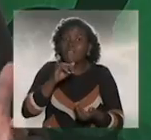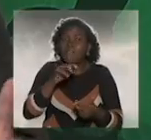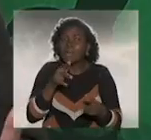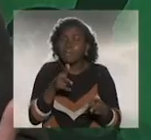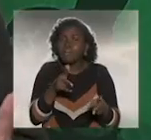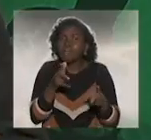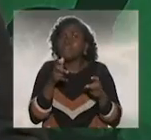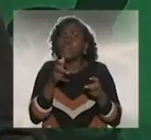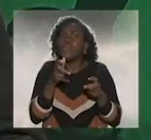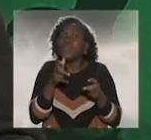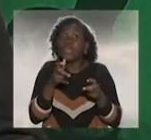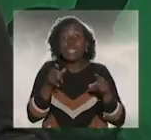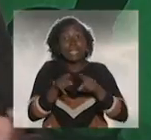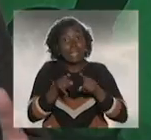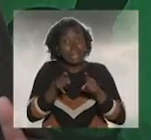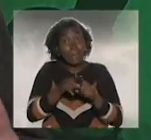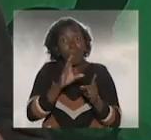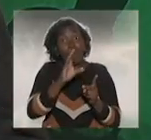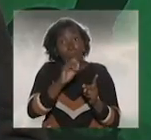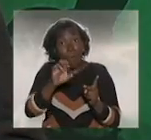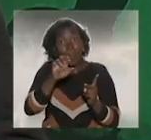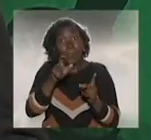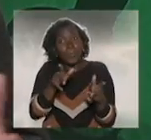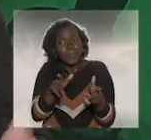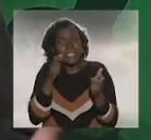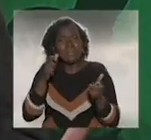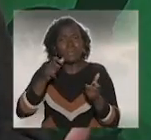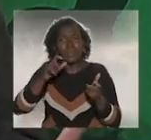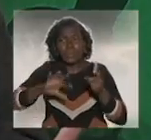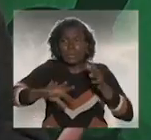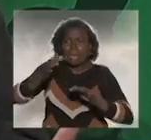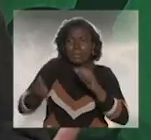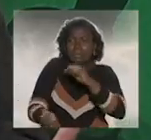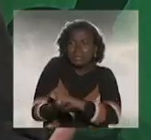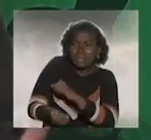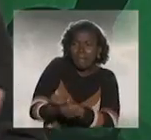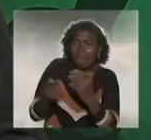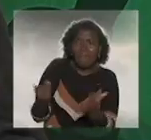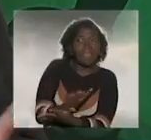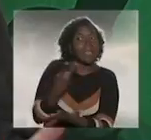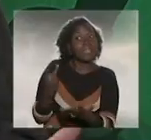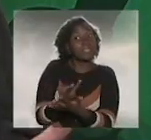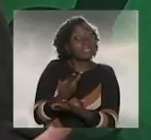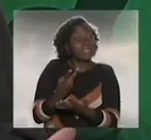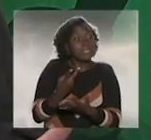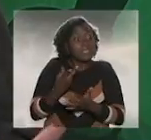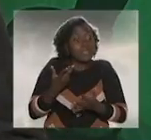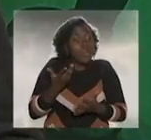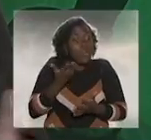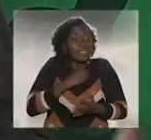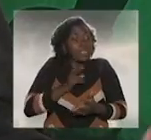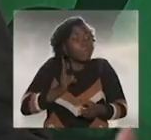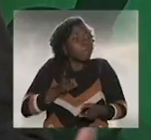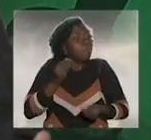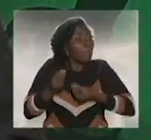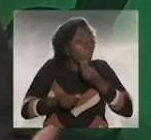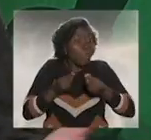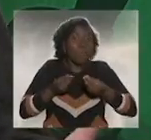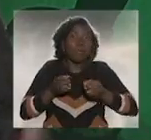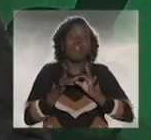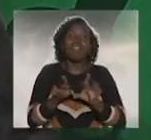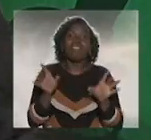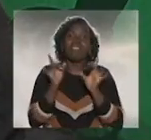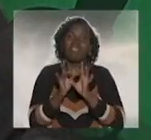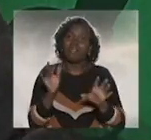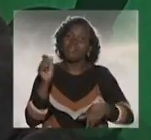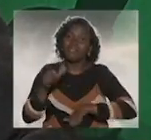FIFA percebeu, e também o COI, que diante dos escândalos de corrupção, só há uma saída para sobreviver: democratizar o sistema. É